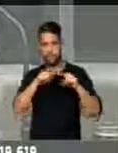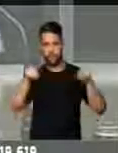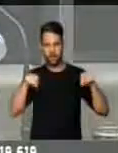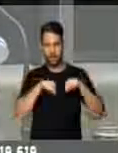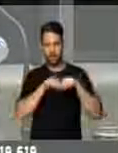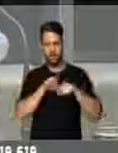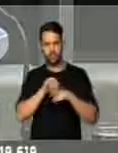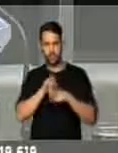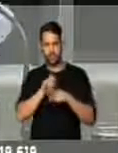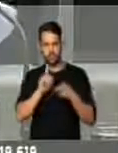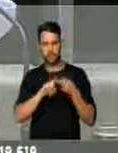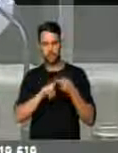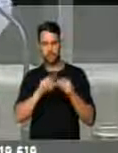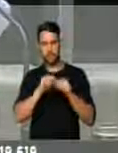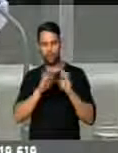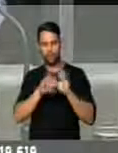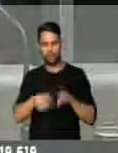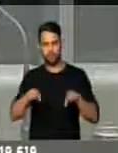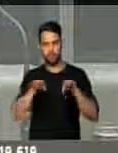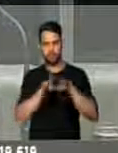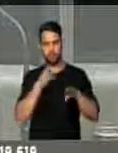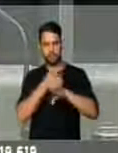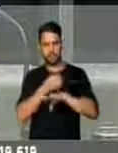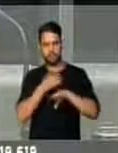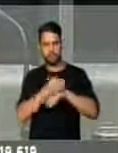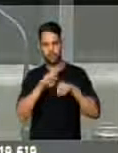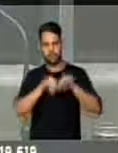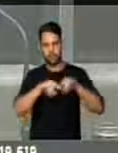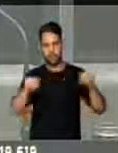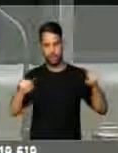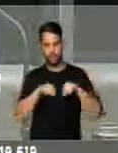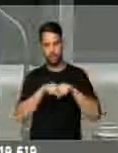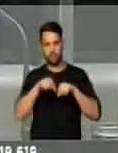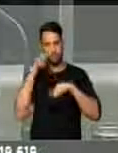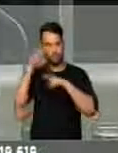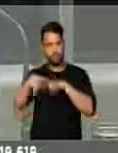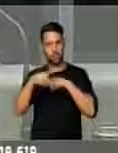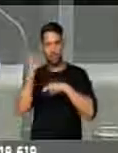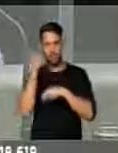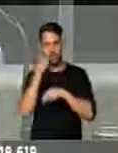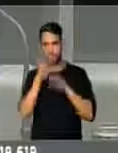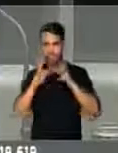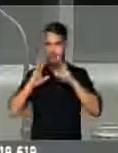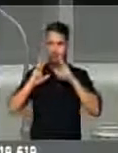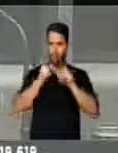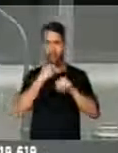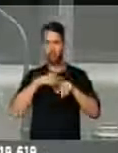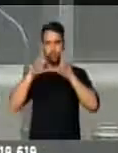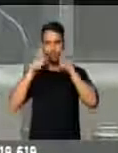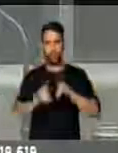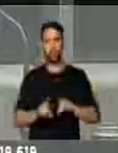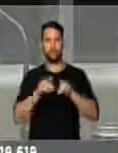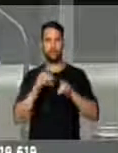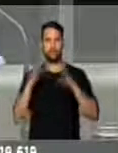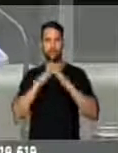urbana para democratizar o acesso à terra no campo e garantir a todos o direito à